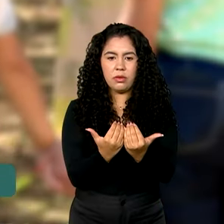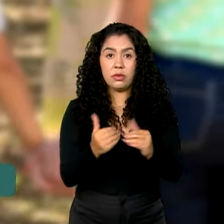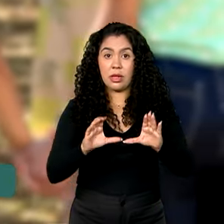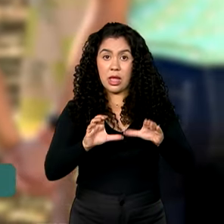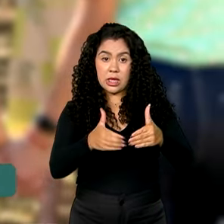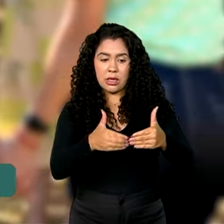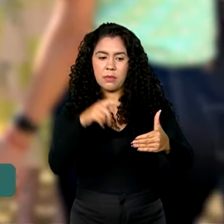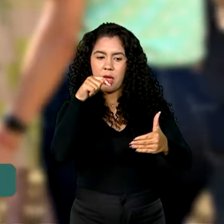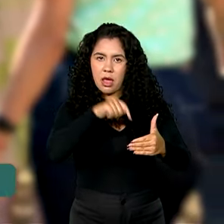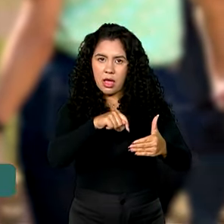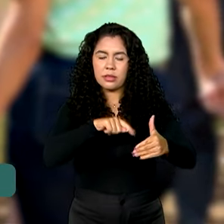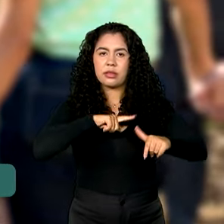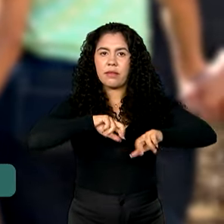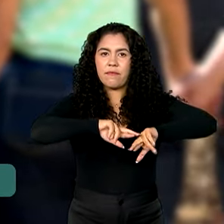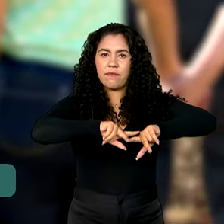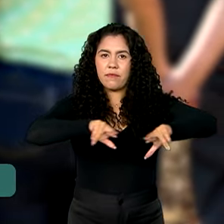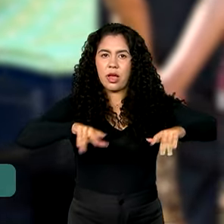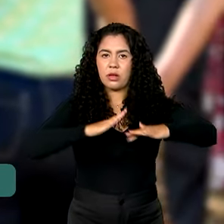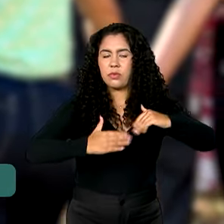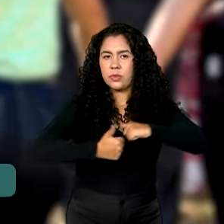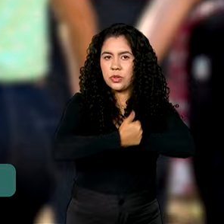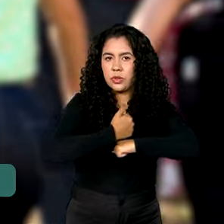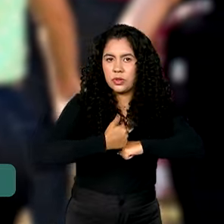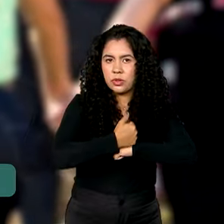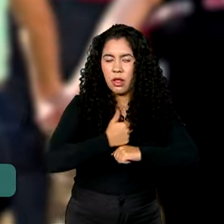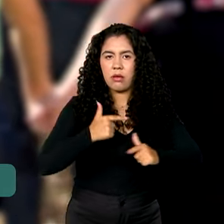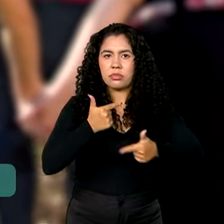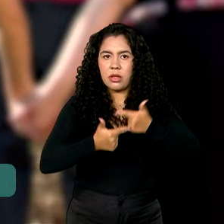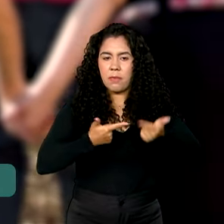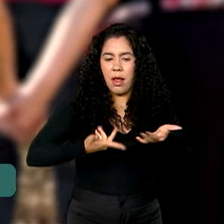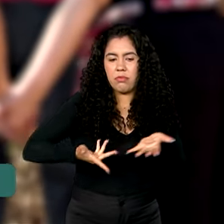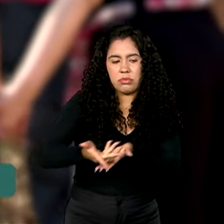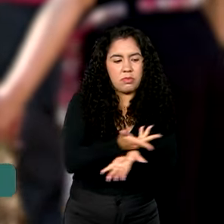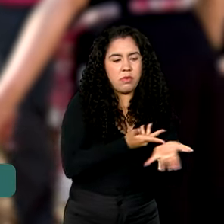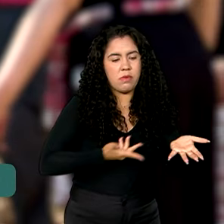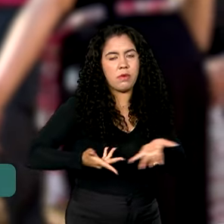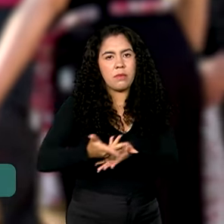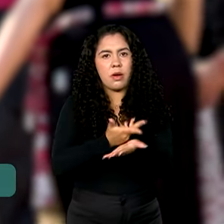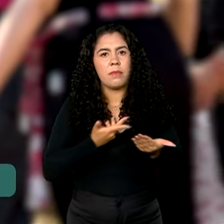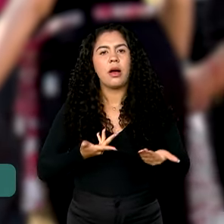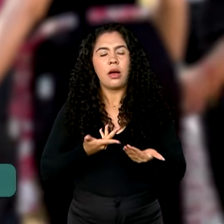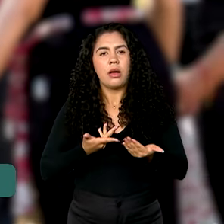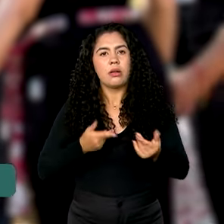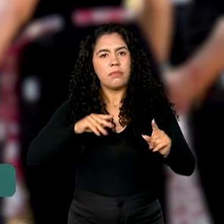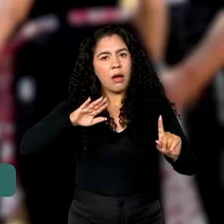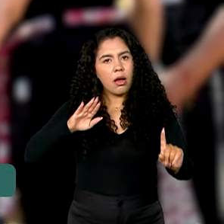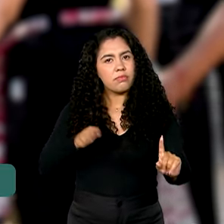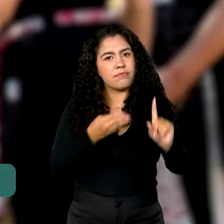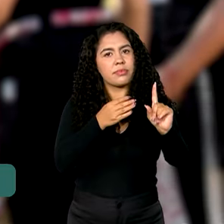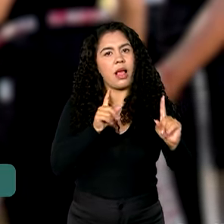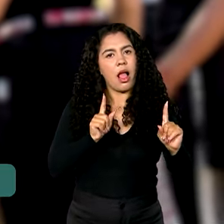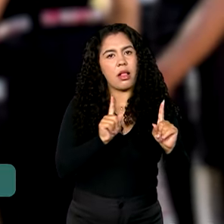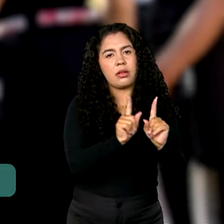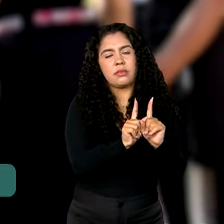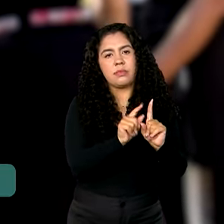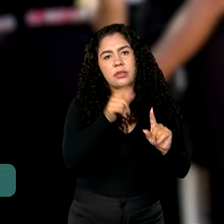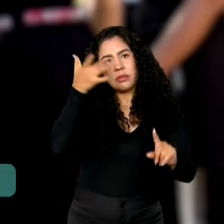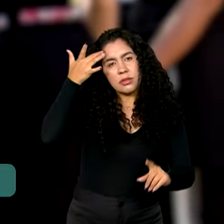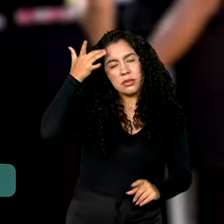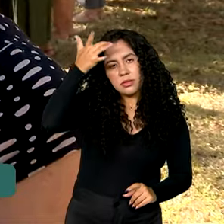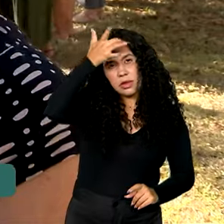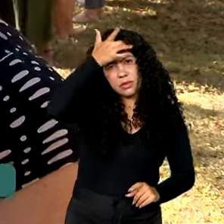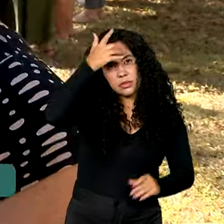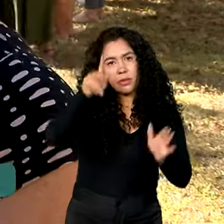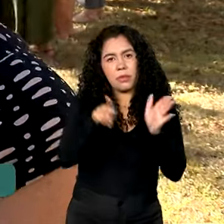equipe diversificada trabalha em conjunto para atender às necessidades de saúde mental das